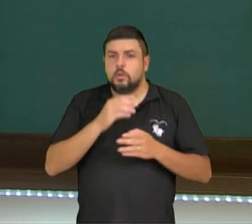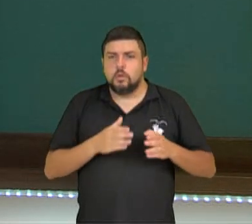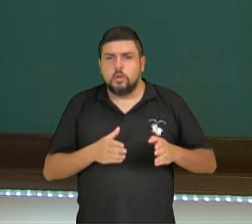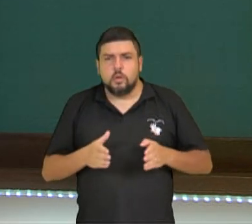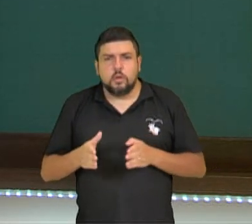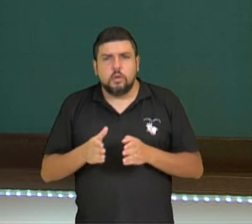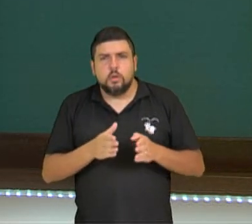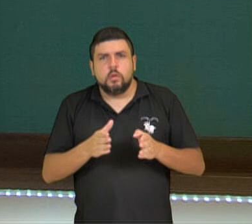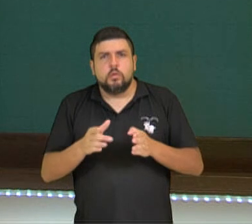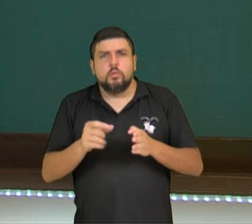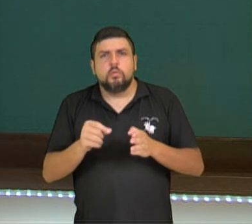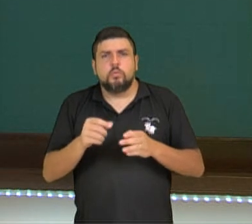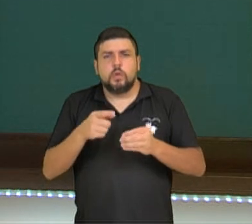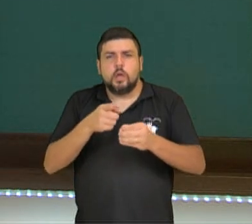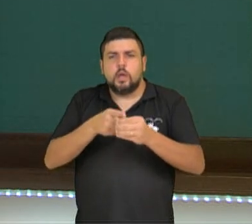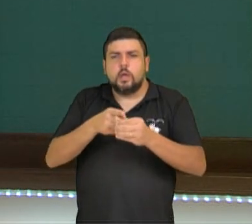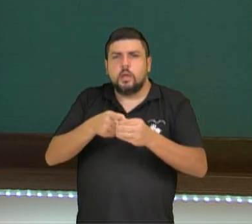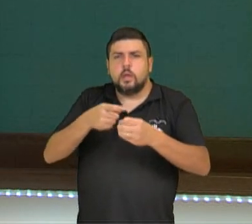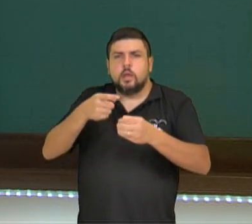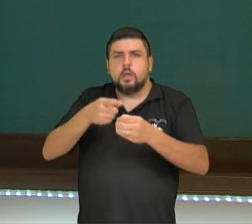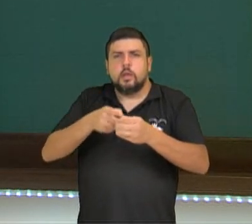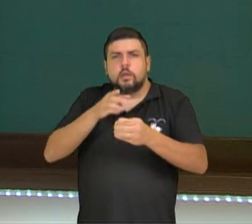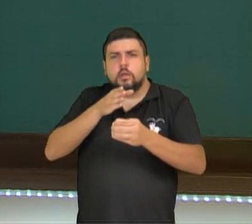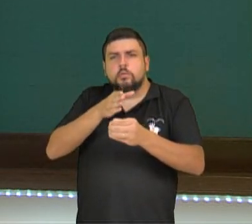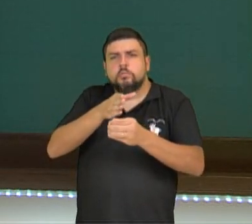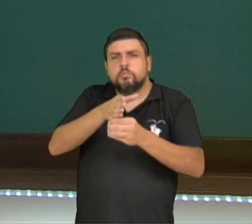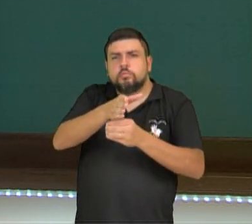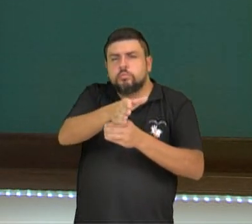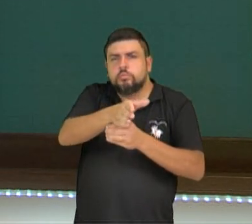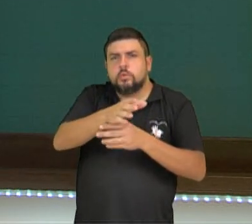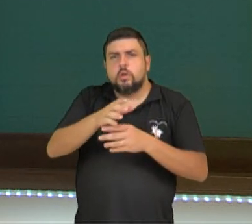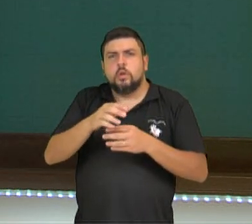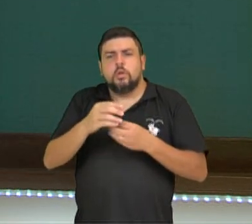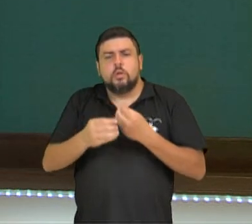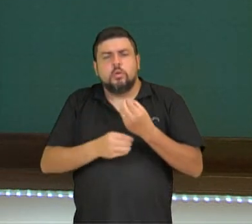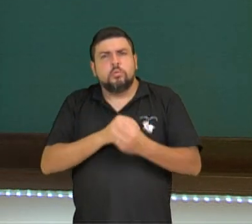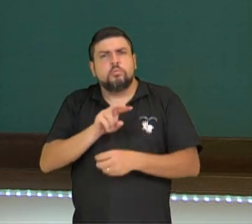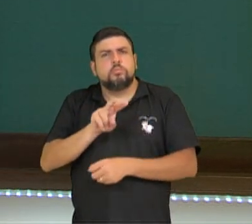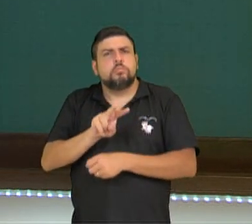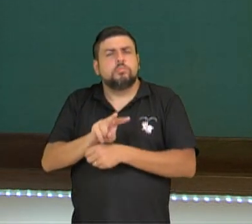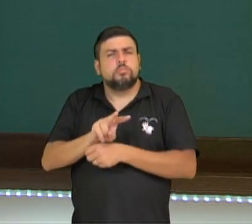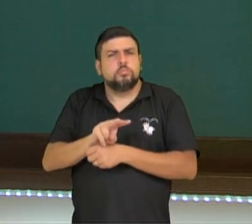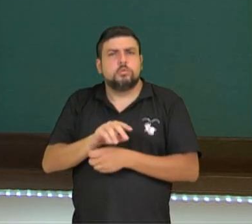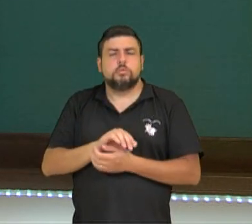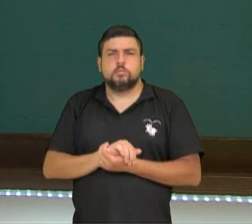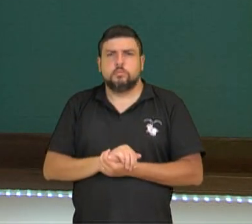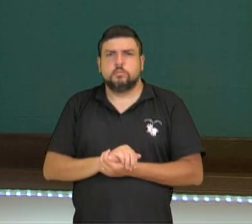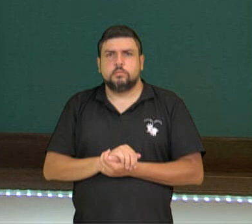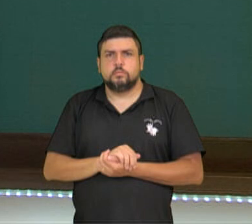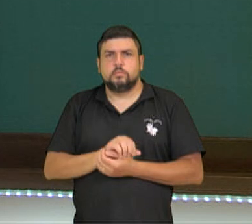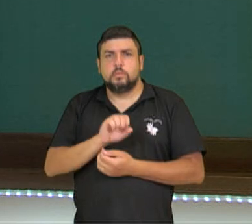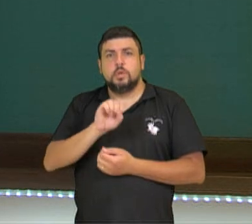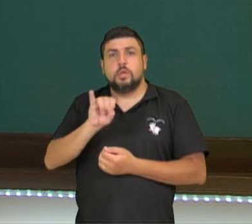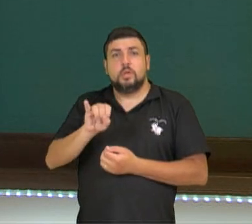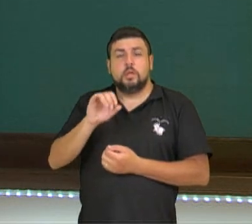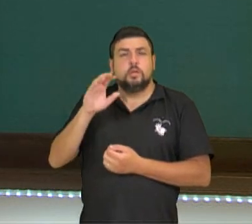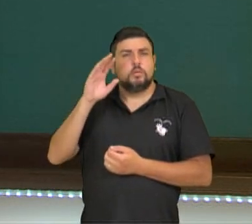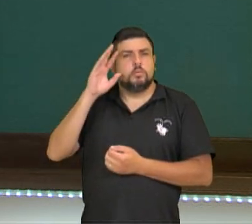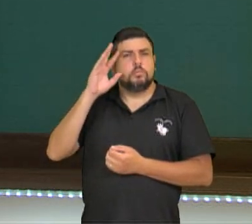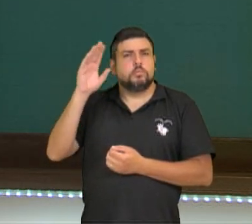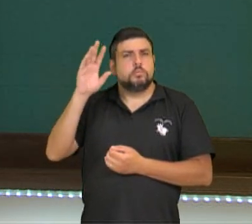de grandes centros urbanos, quais são os cuidados que se tem com essa água? Já que perguntamos e pensamos